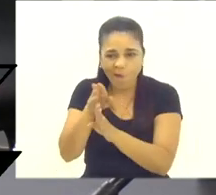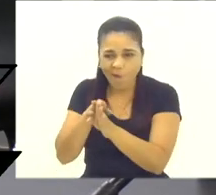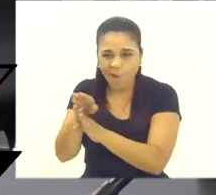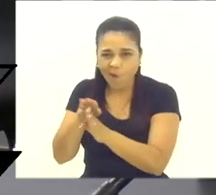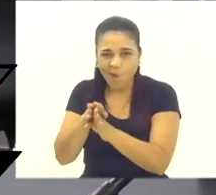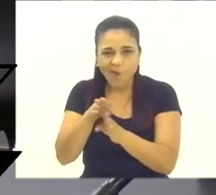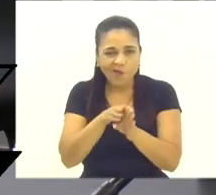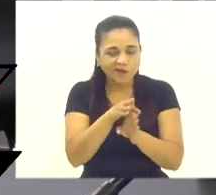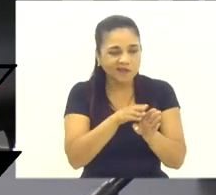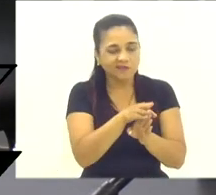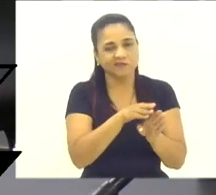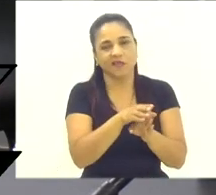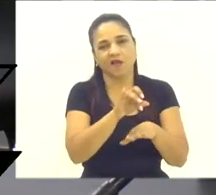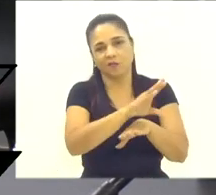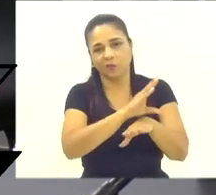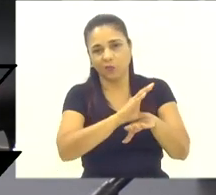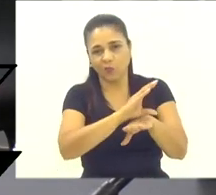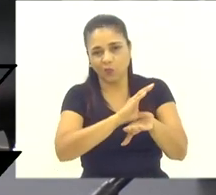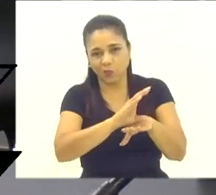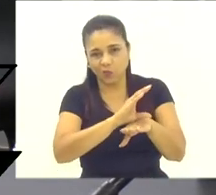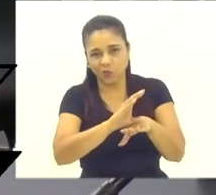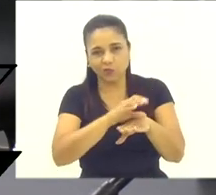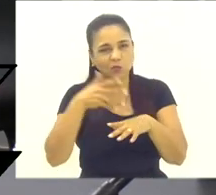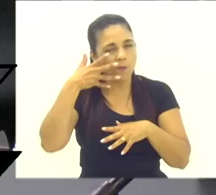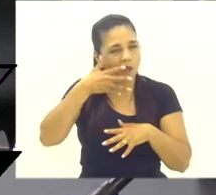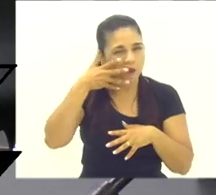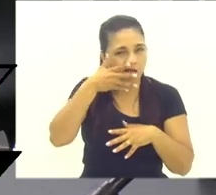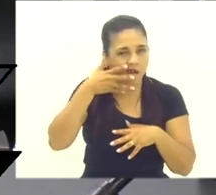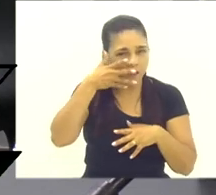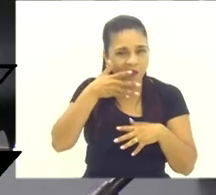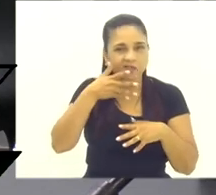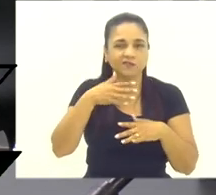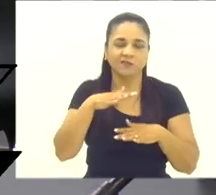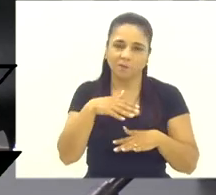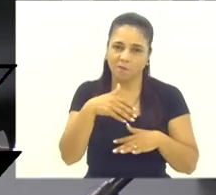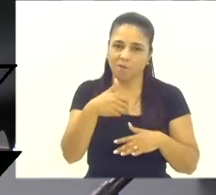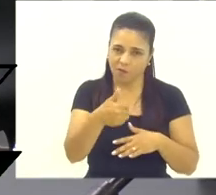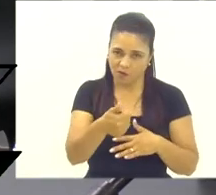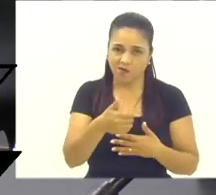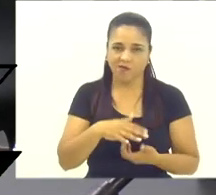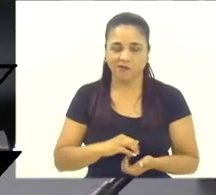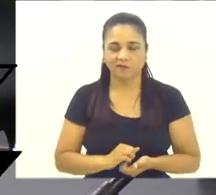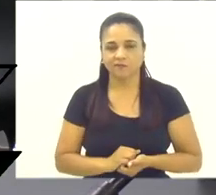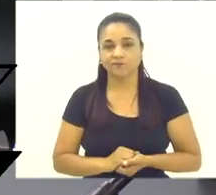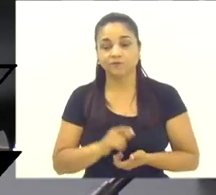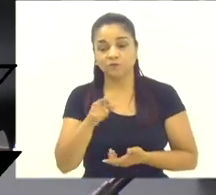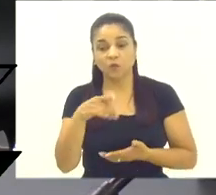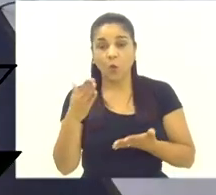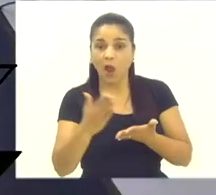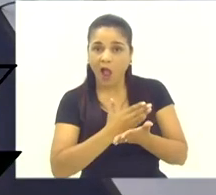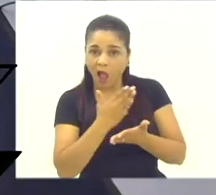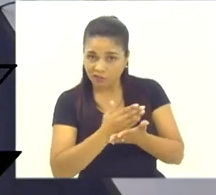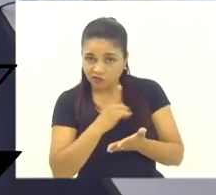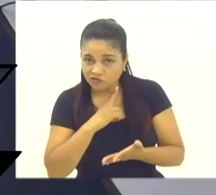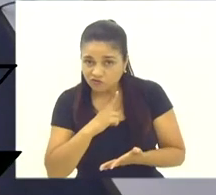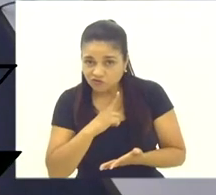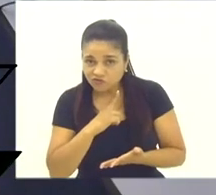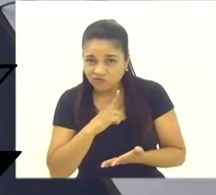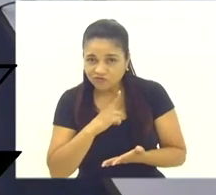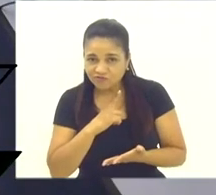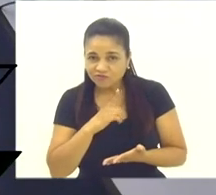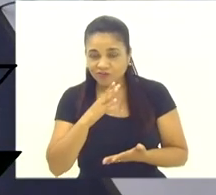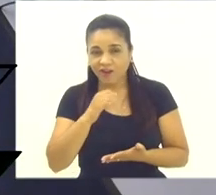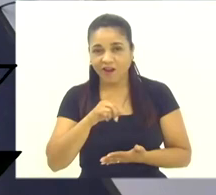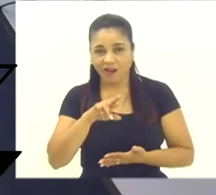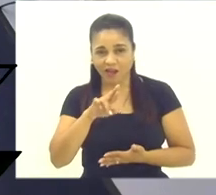processos formativos eu acho que que pode ser muito eu posso mandar